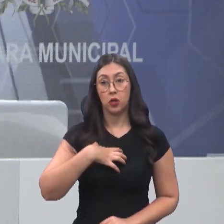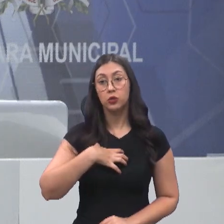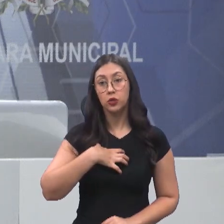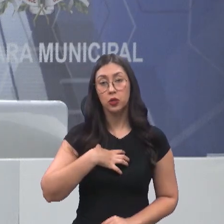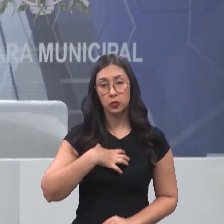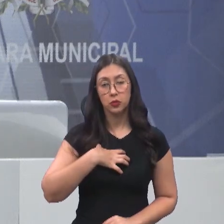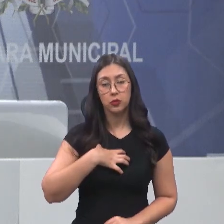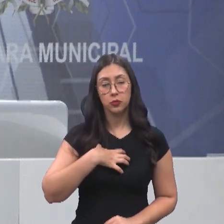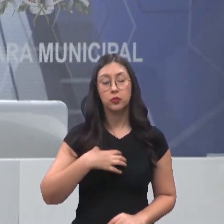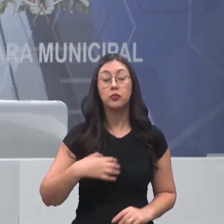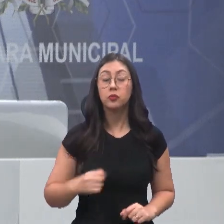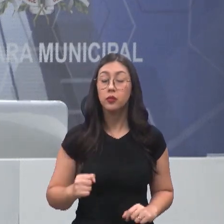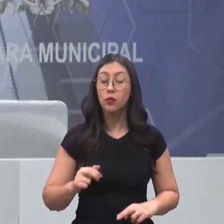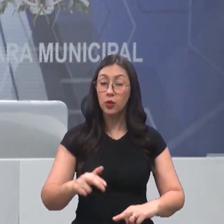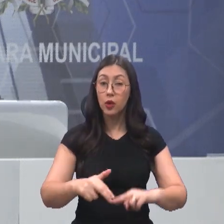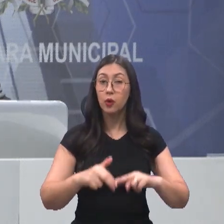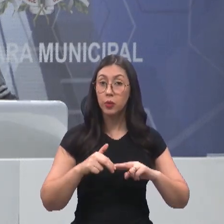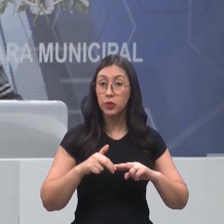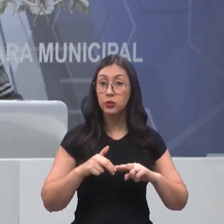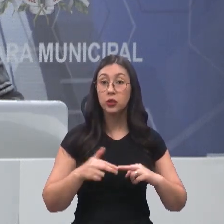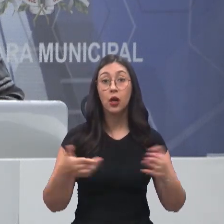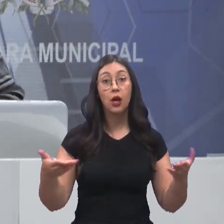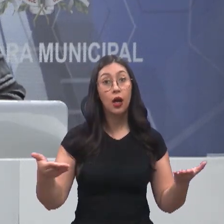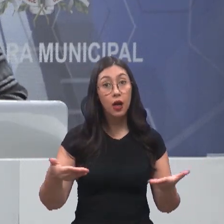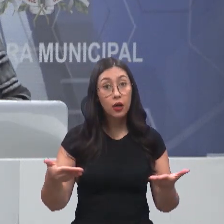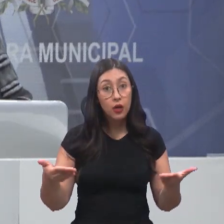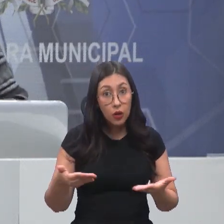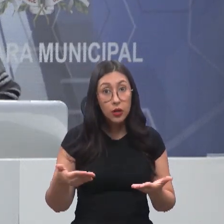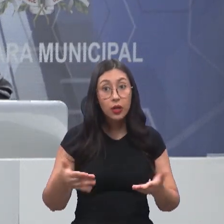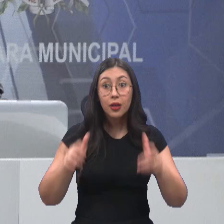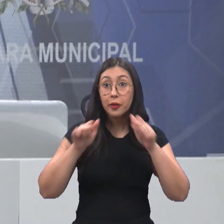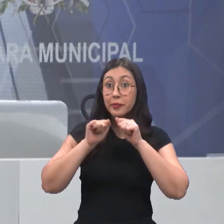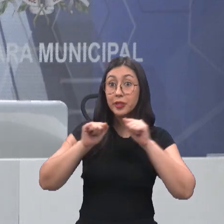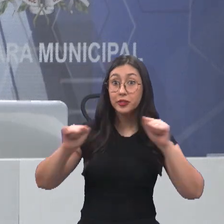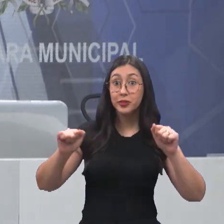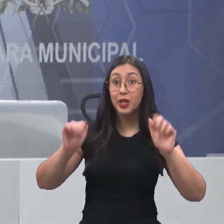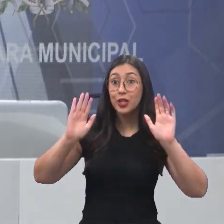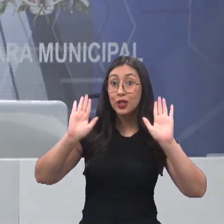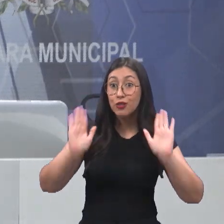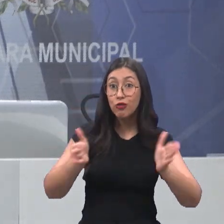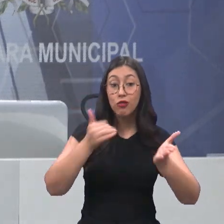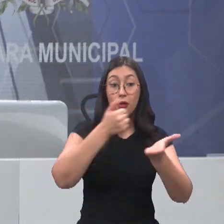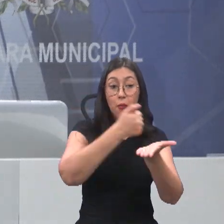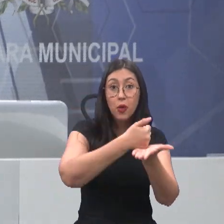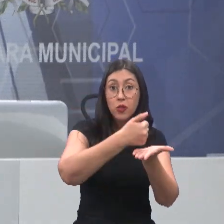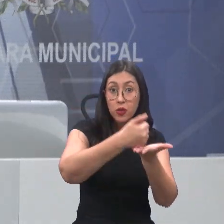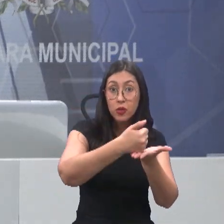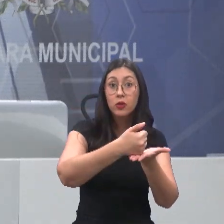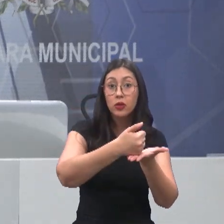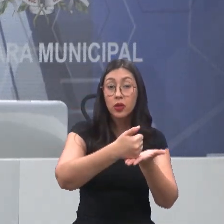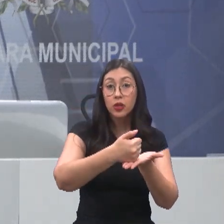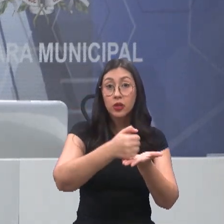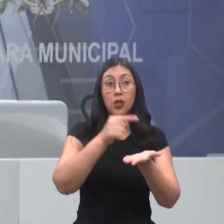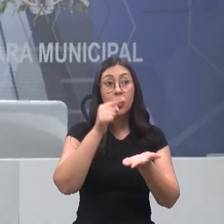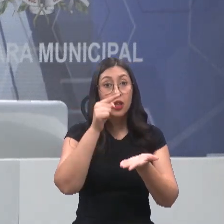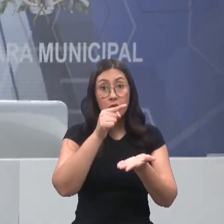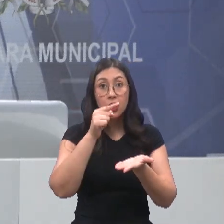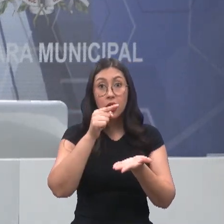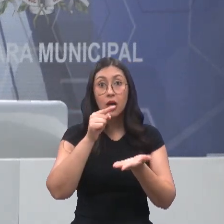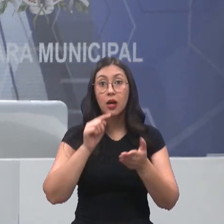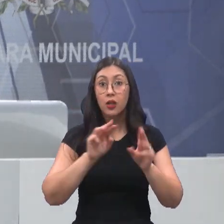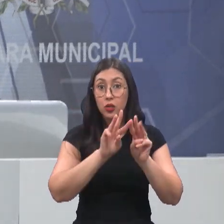postura a partir de hoje. Portanto, neste exato momento, a minha assessoria está protocolando no portal Aqui Vale o meu